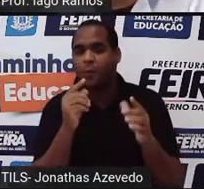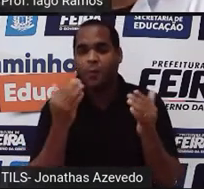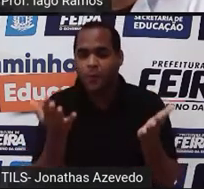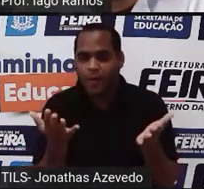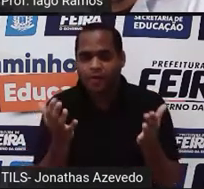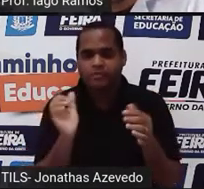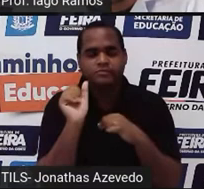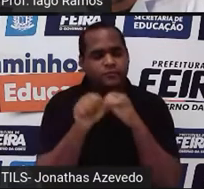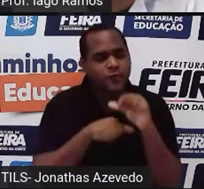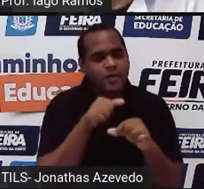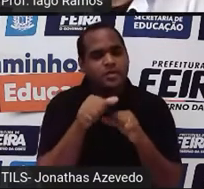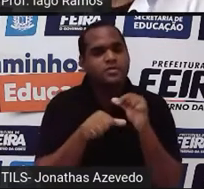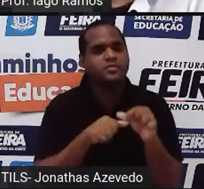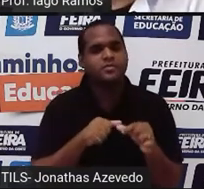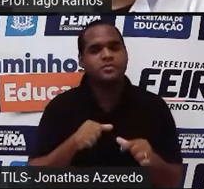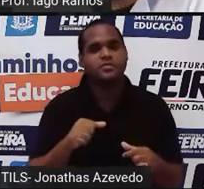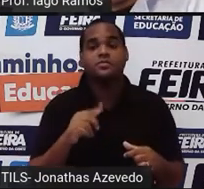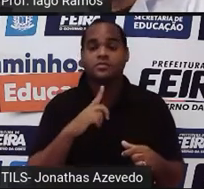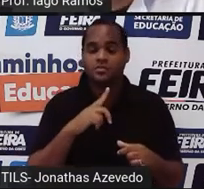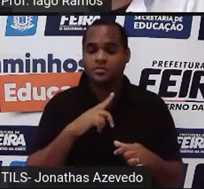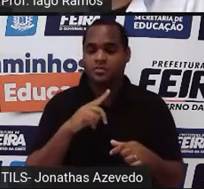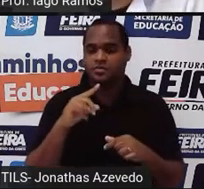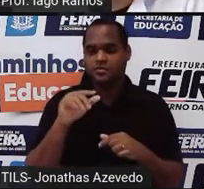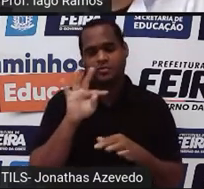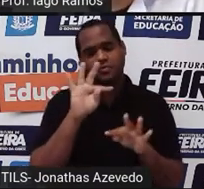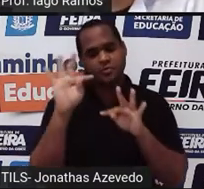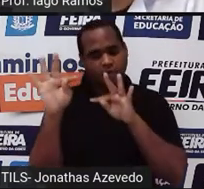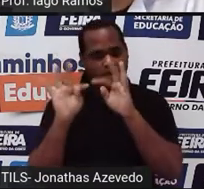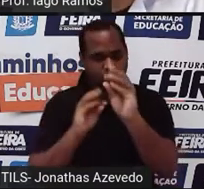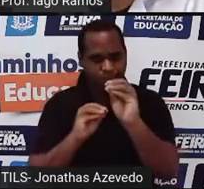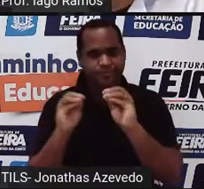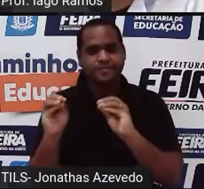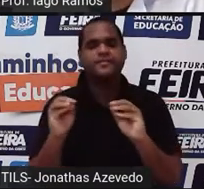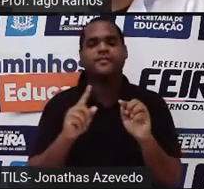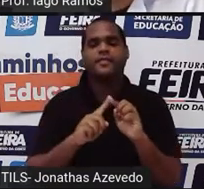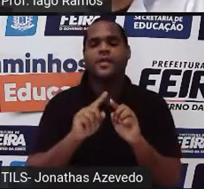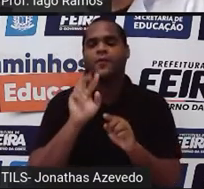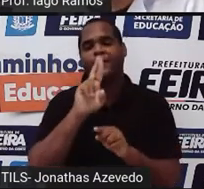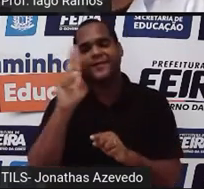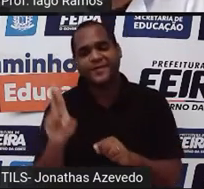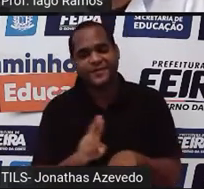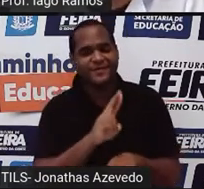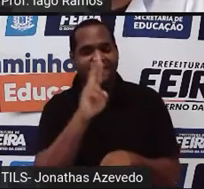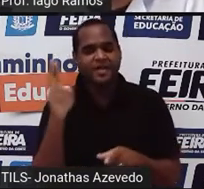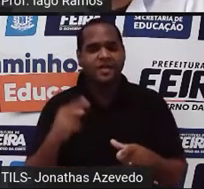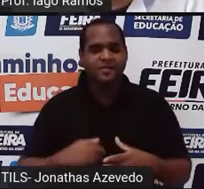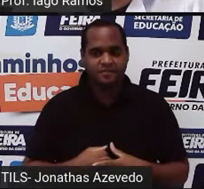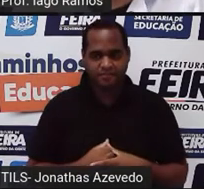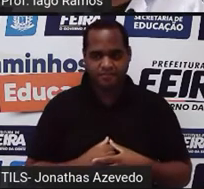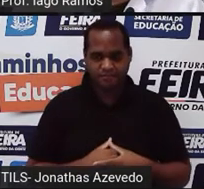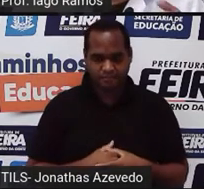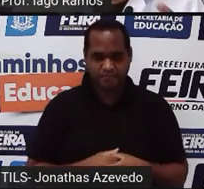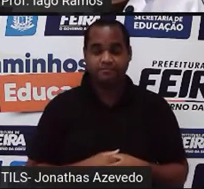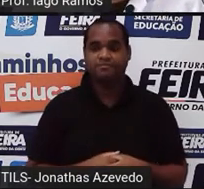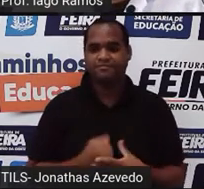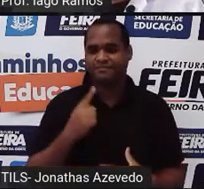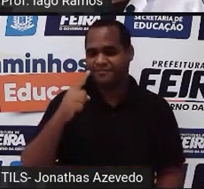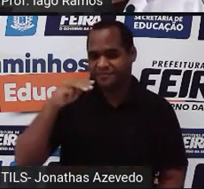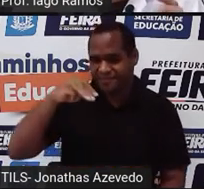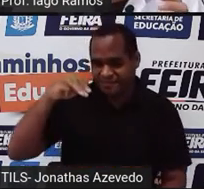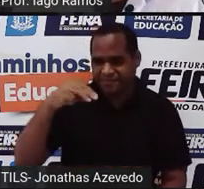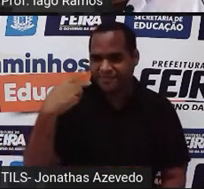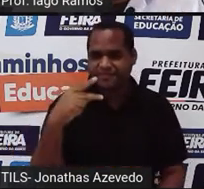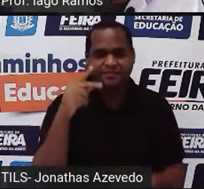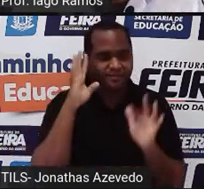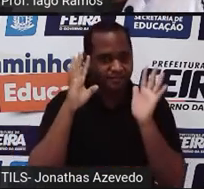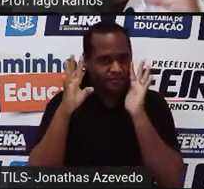nem rotação e nem translação. Tá bom? Beleza? Então, eu vou te dar um tempo de 1 minuto para